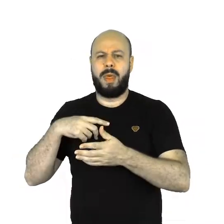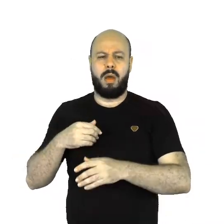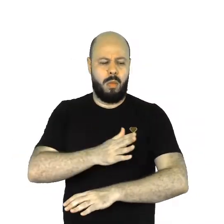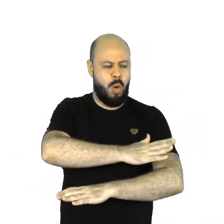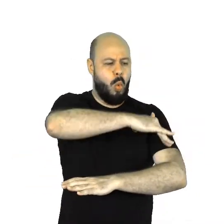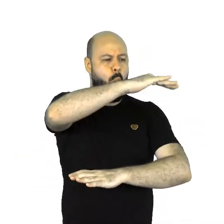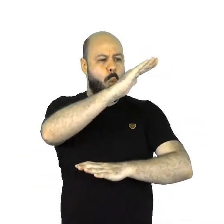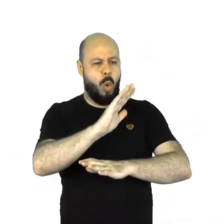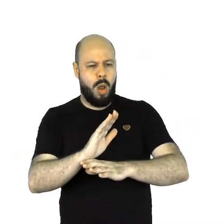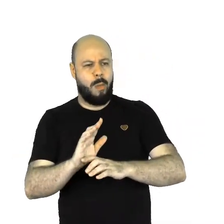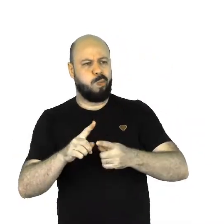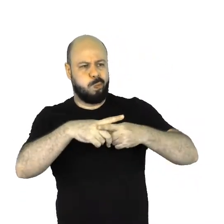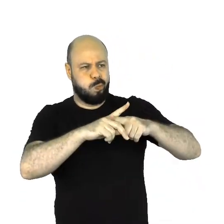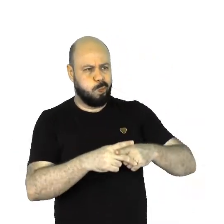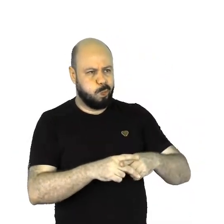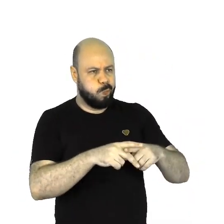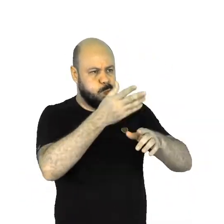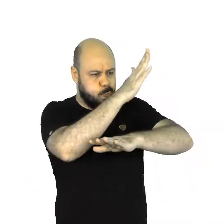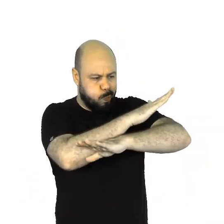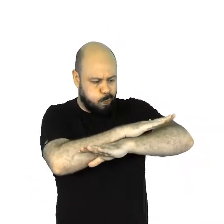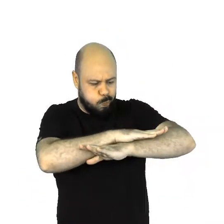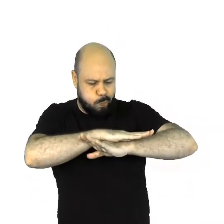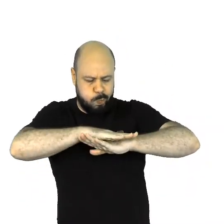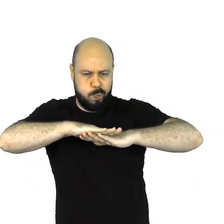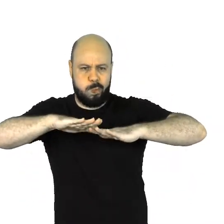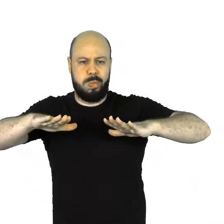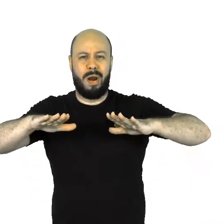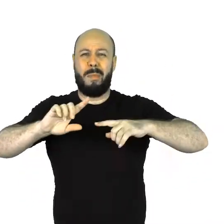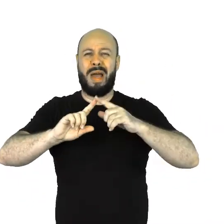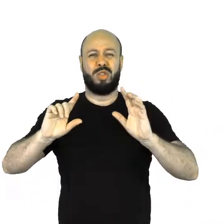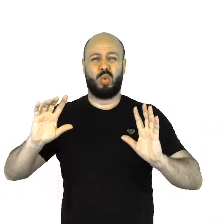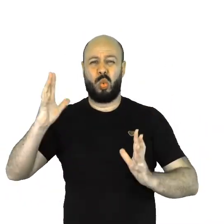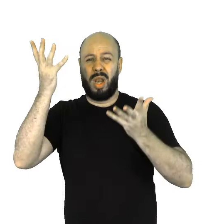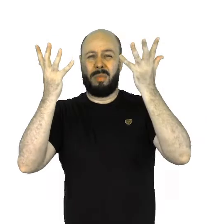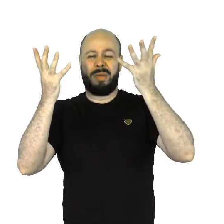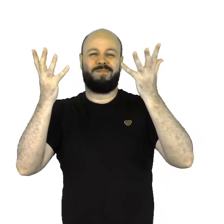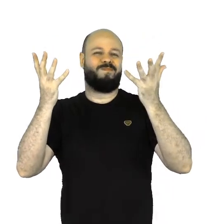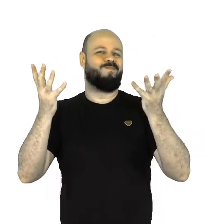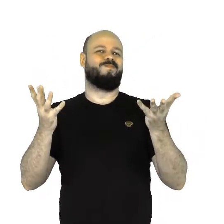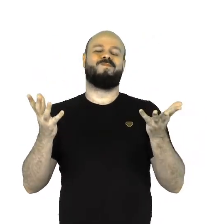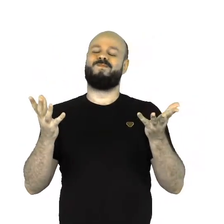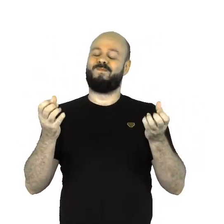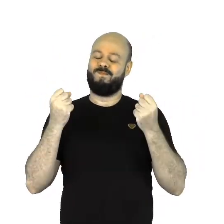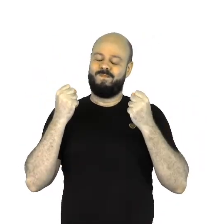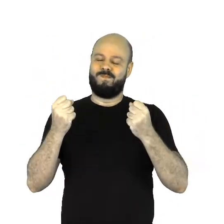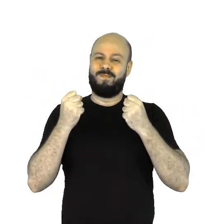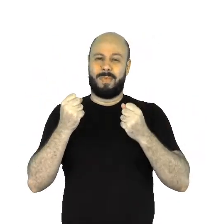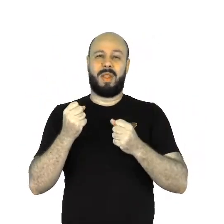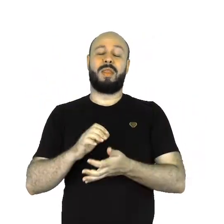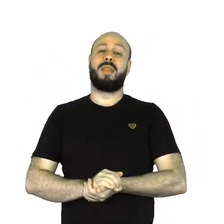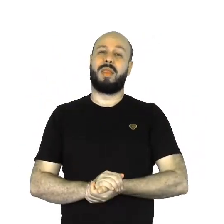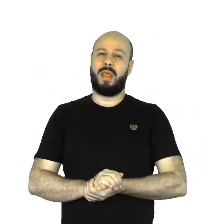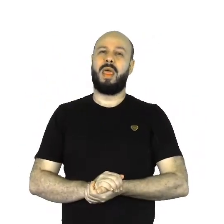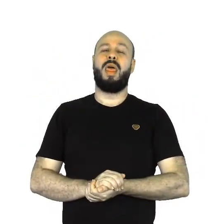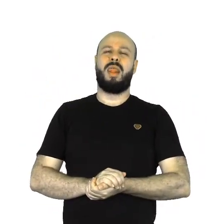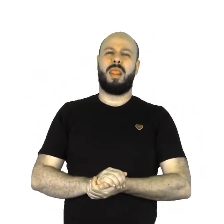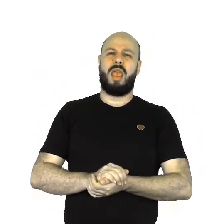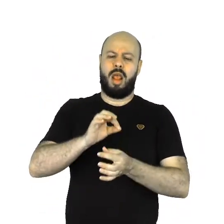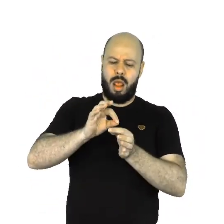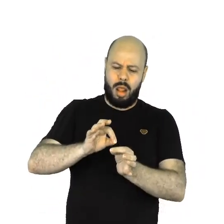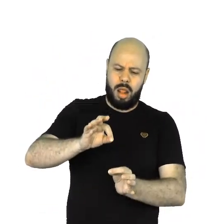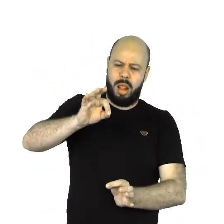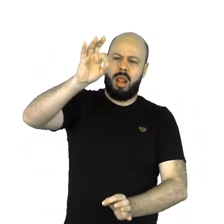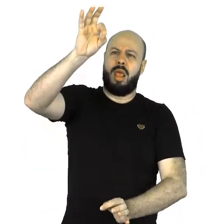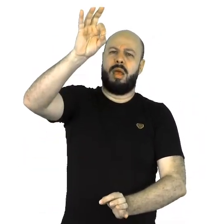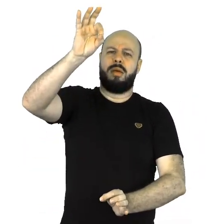com vários tipos de agricultura. Agora o clima, ele demanda muito. E a partir do clima nós temos as latitudes e a partir